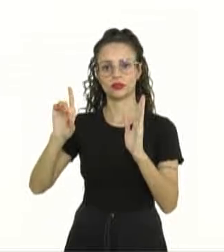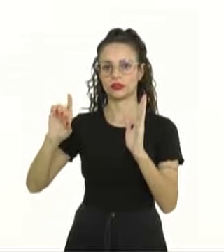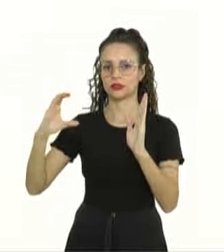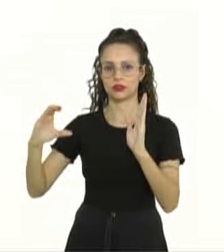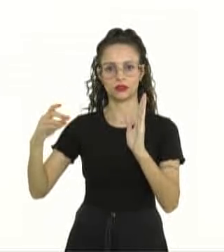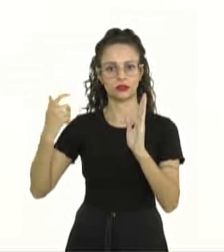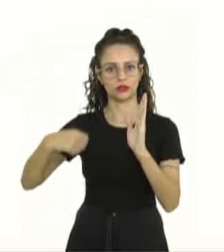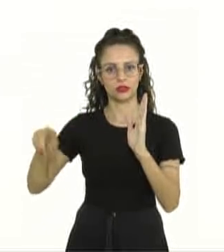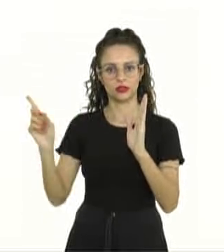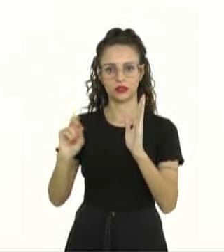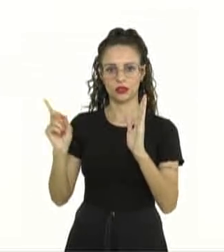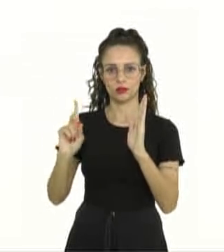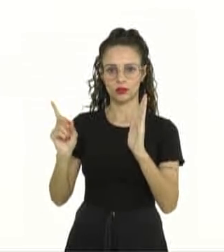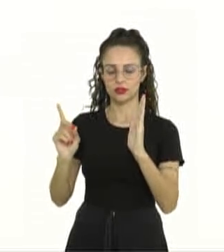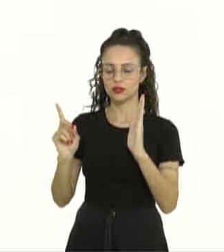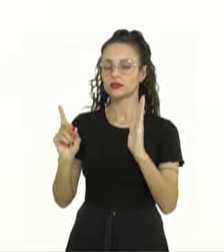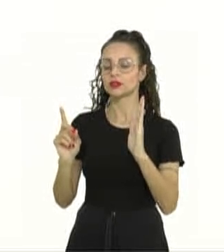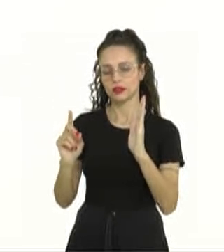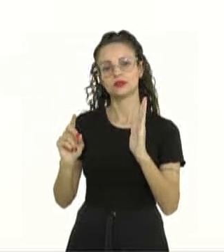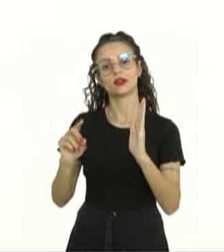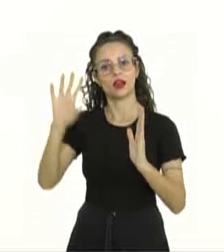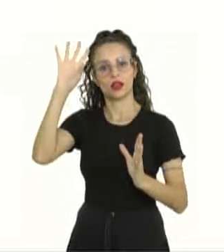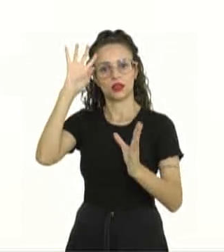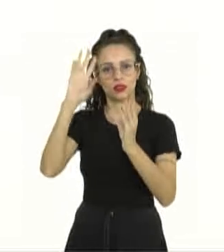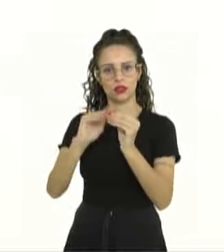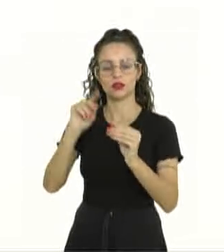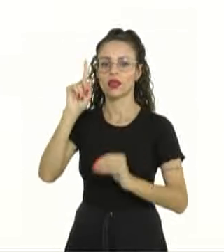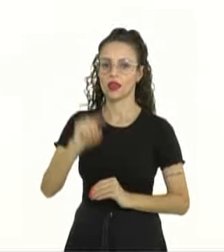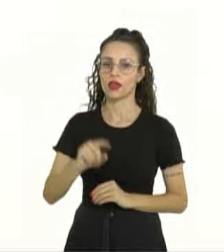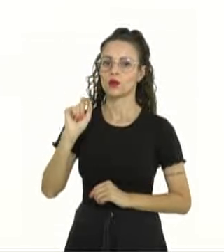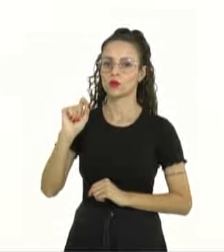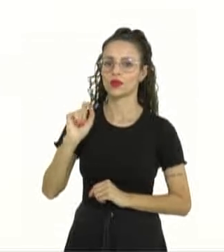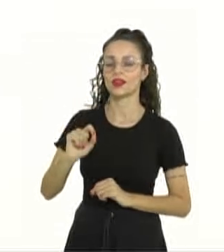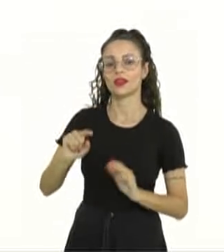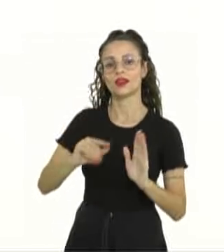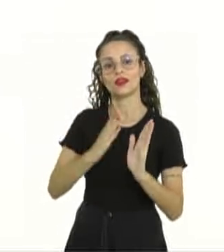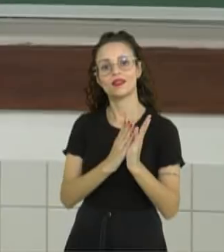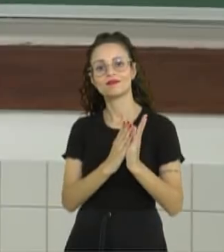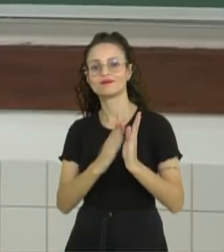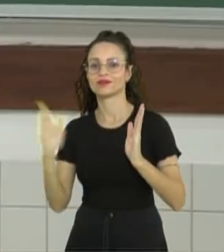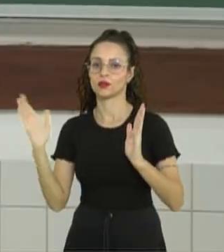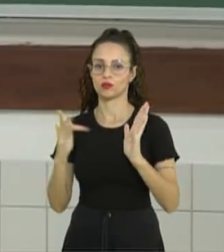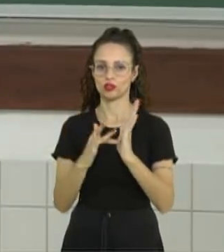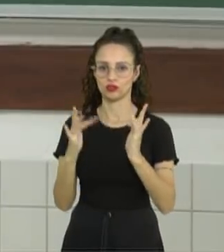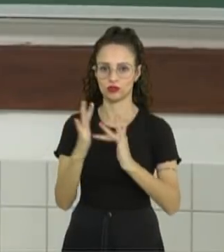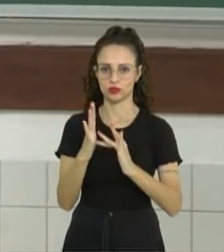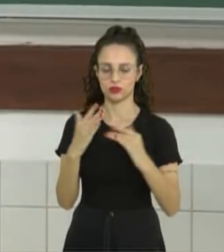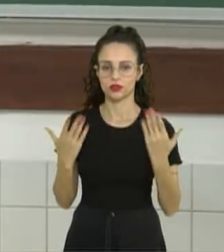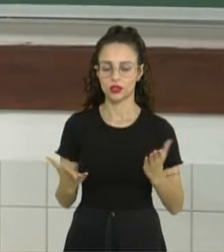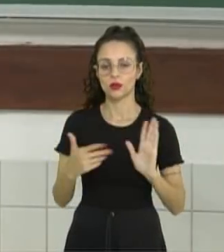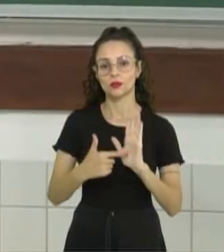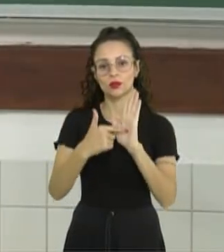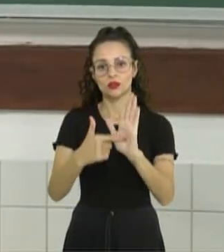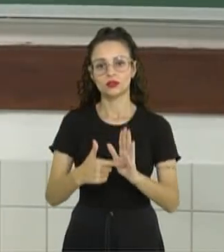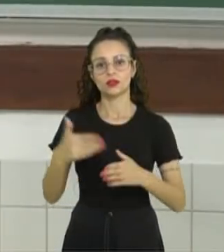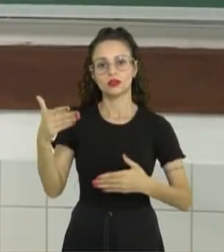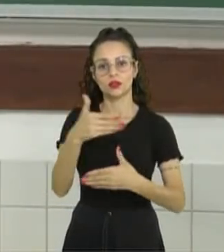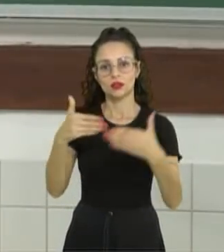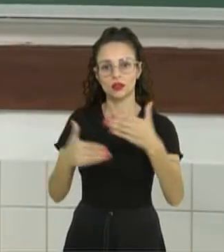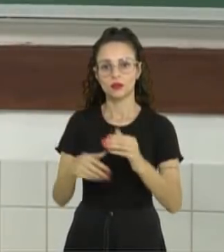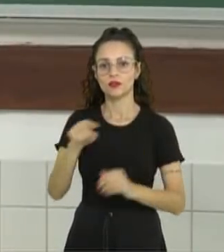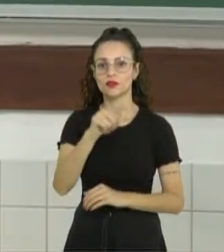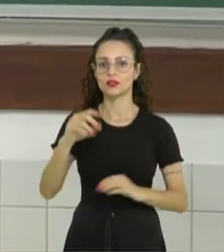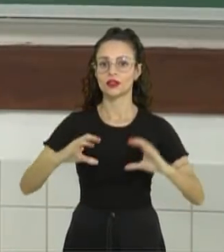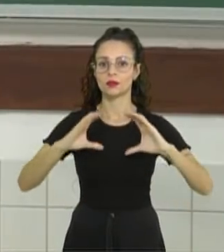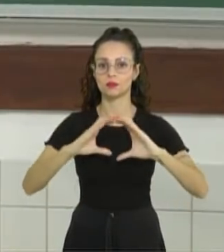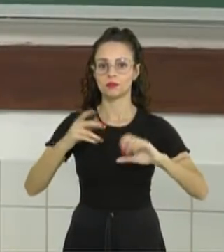ou seja, se não tem identificação, subentende-se que trata de um acontecimento depois de Cristo. Mostrei no slide anterior, inclusive, a famosa Pedra do